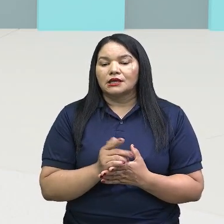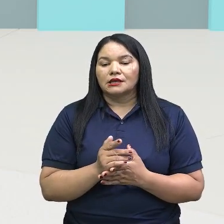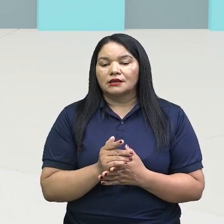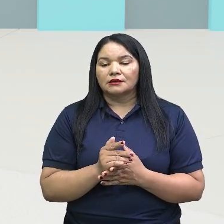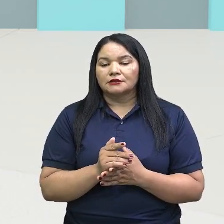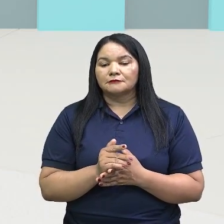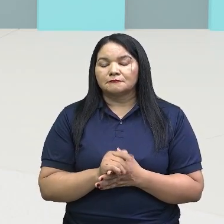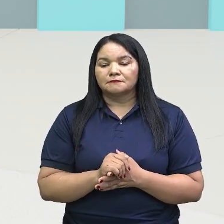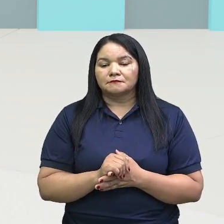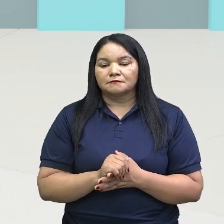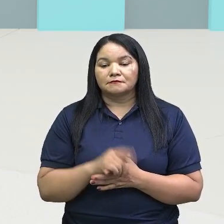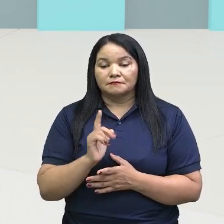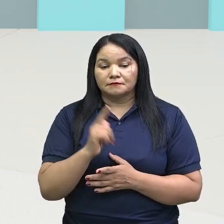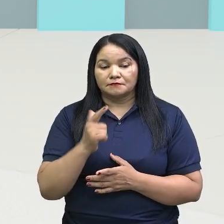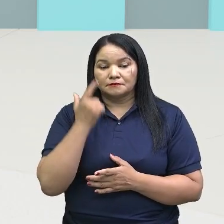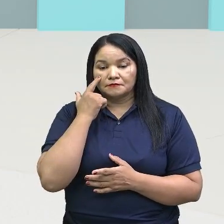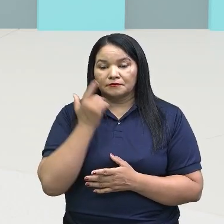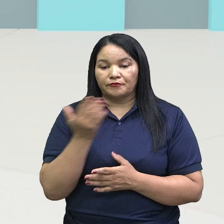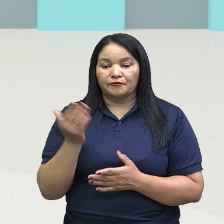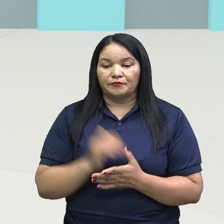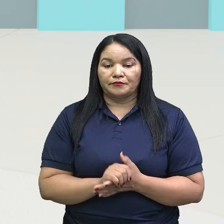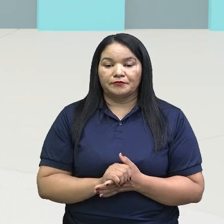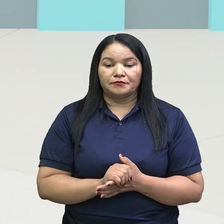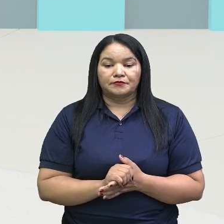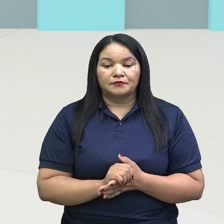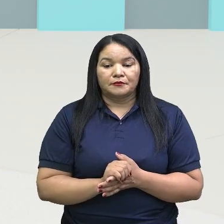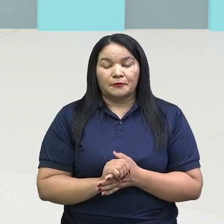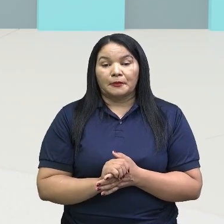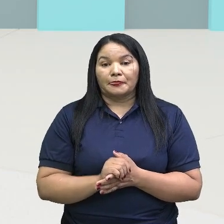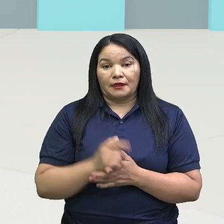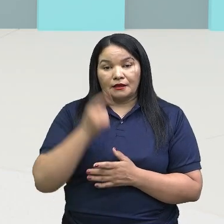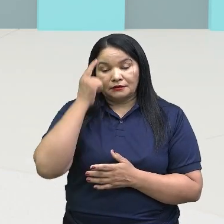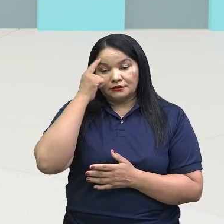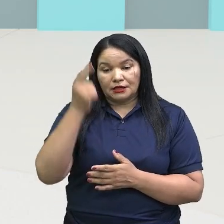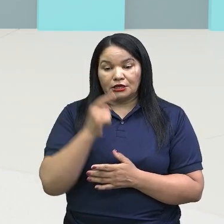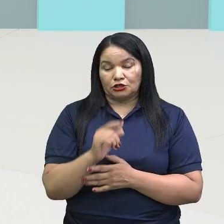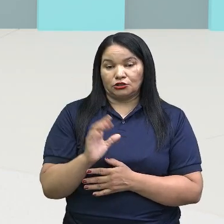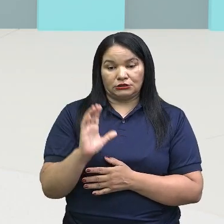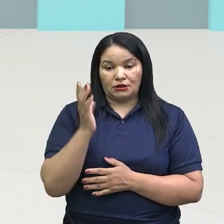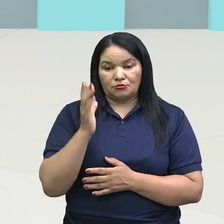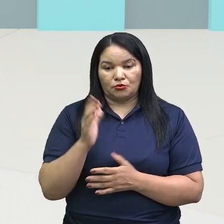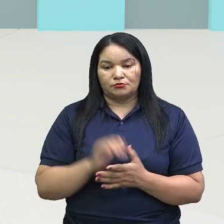temporais? As temporais, elas vão indicar o quê? Uma ideia de tempo.